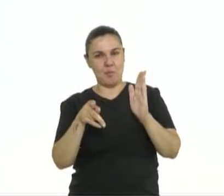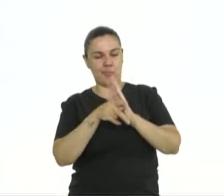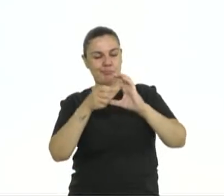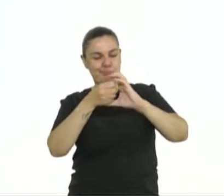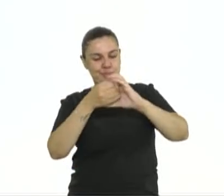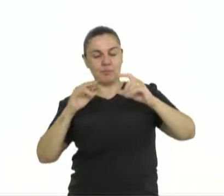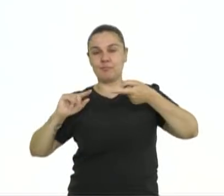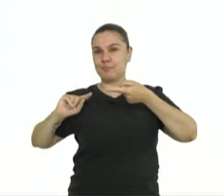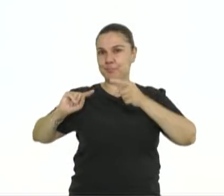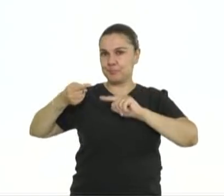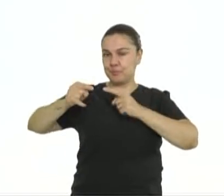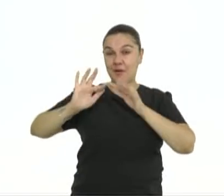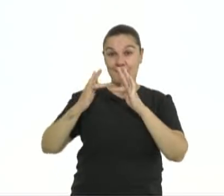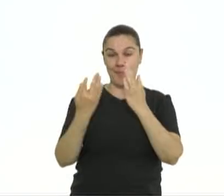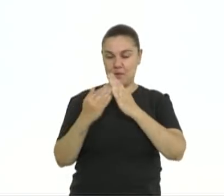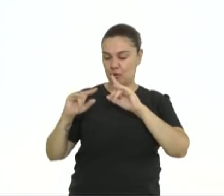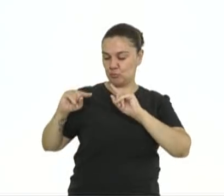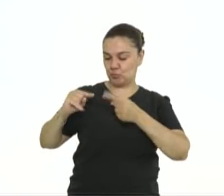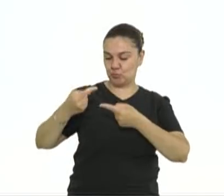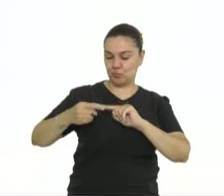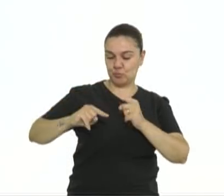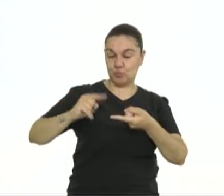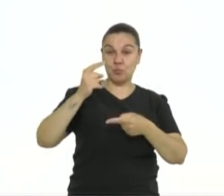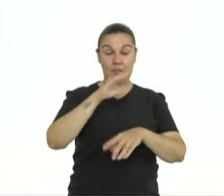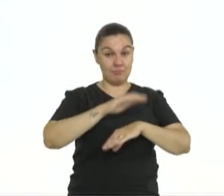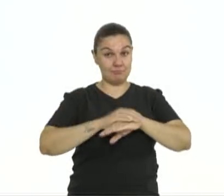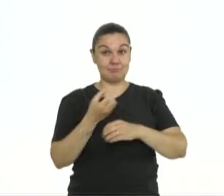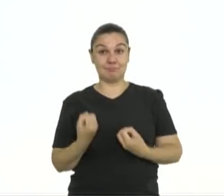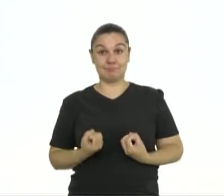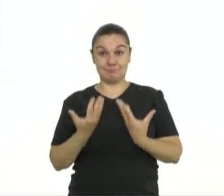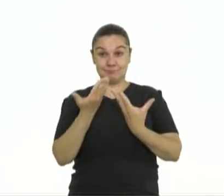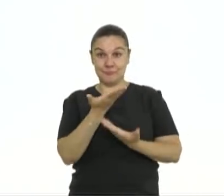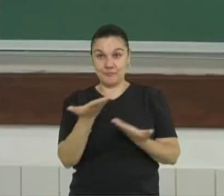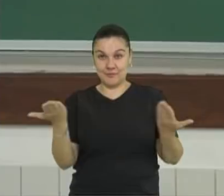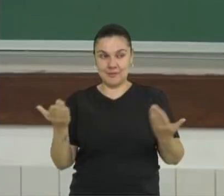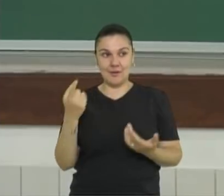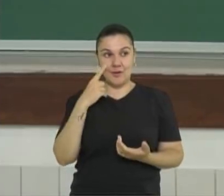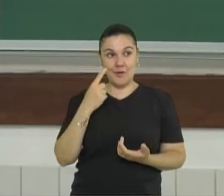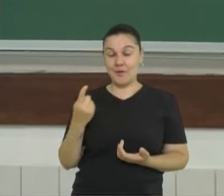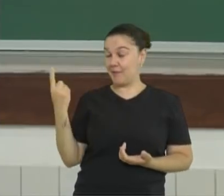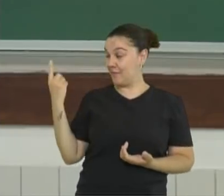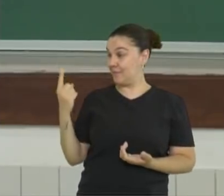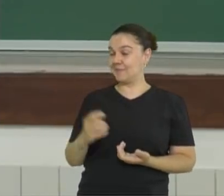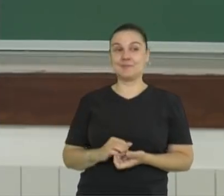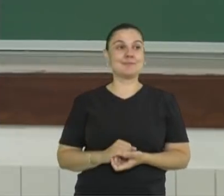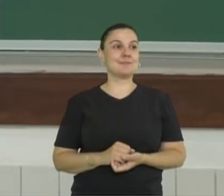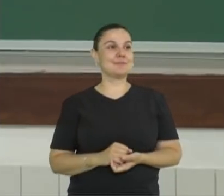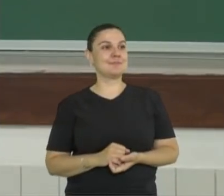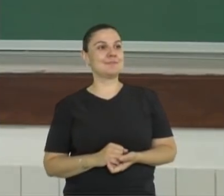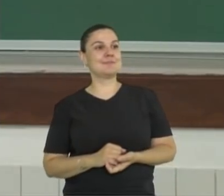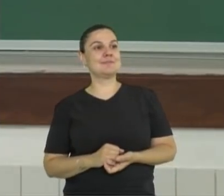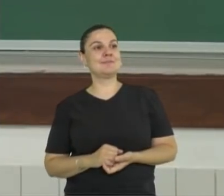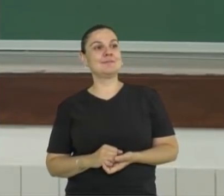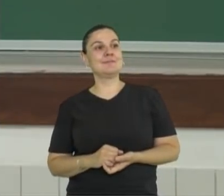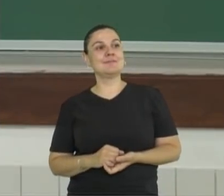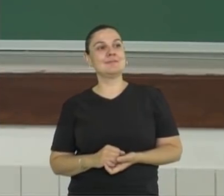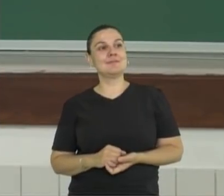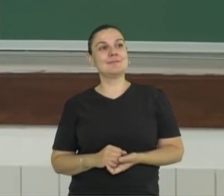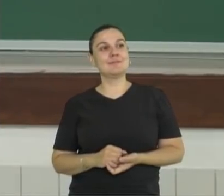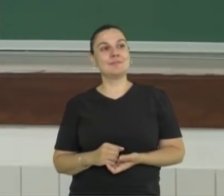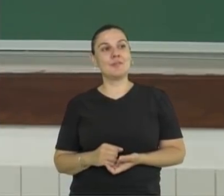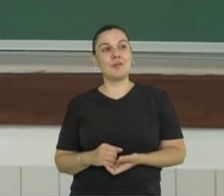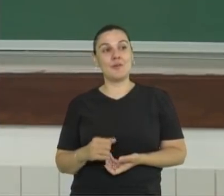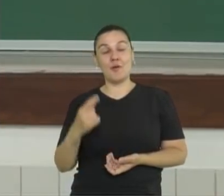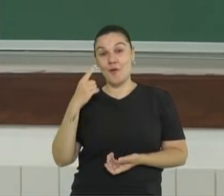passadas de geração em geração e são manifestadas em você. Então, olha lá, o que eu trouxe para vocês? Um